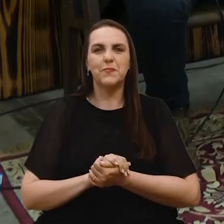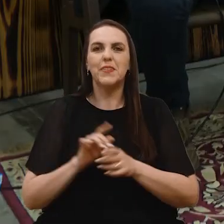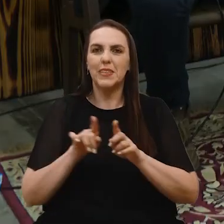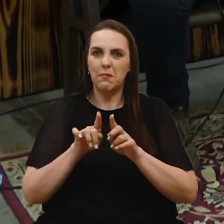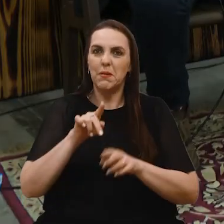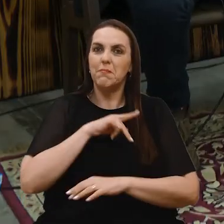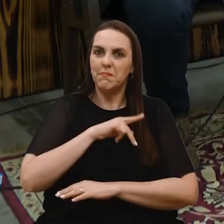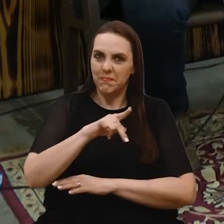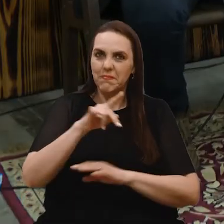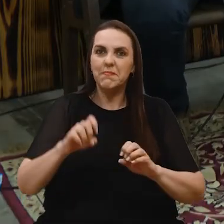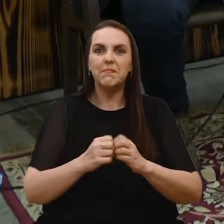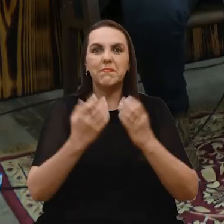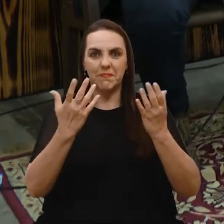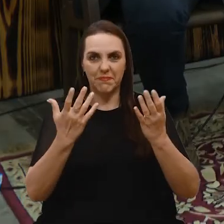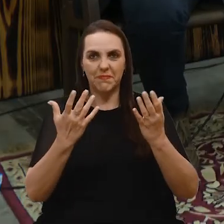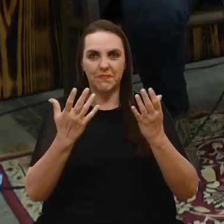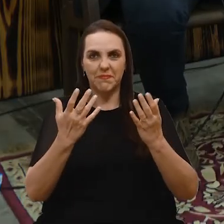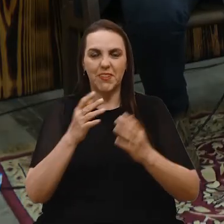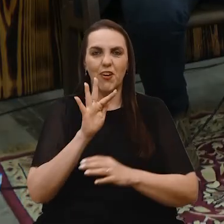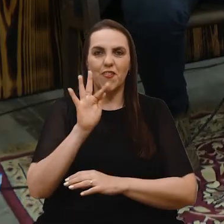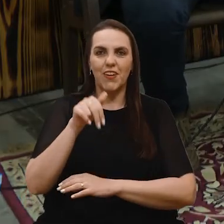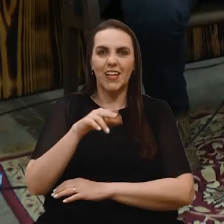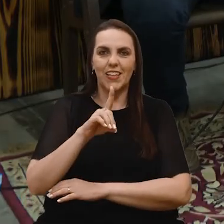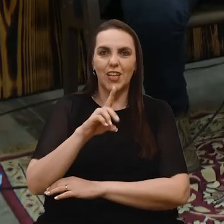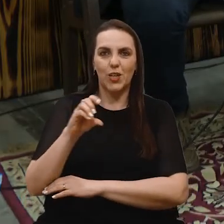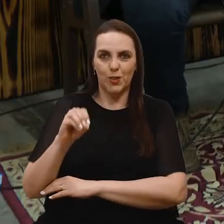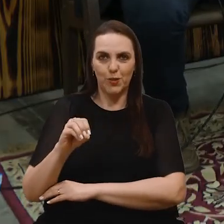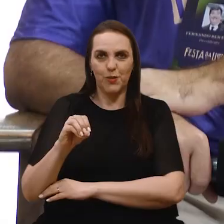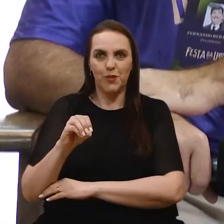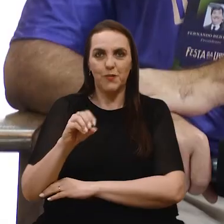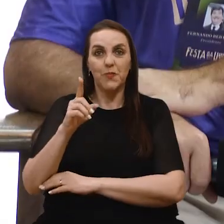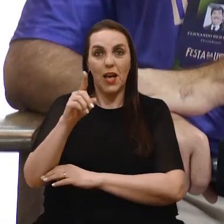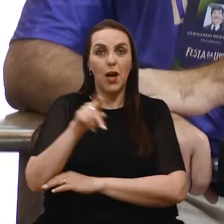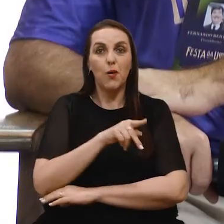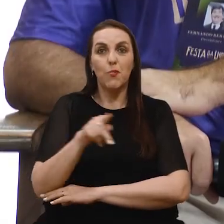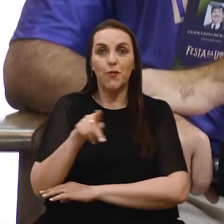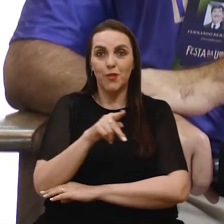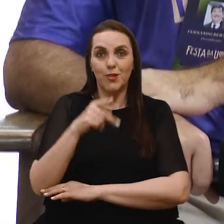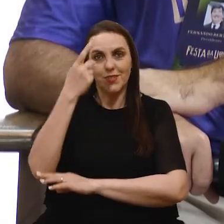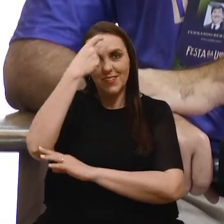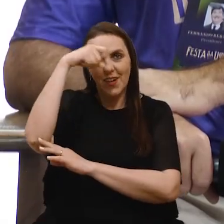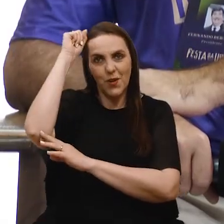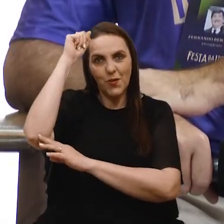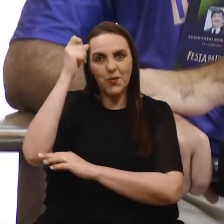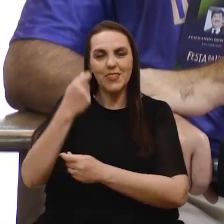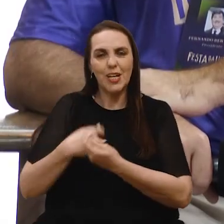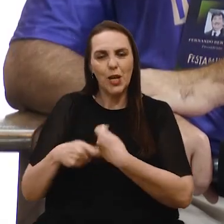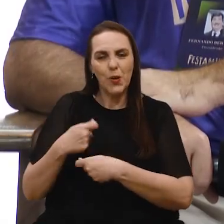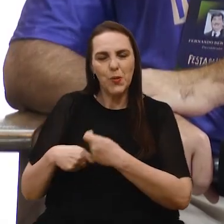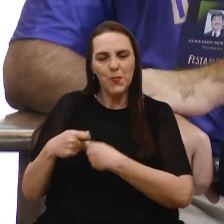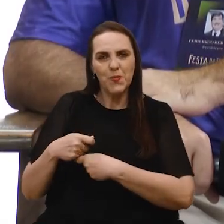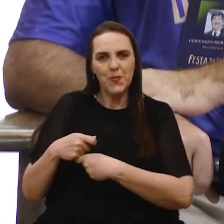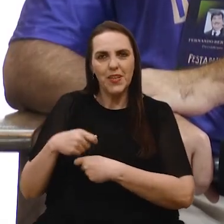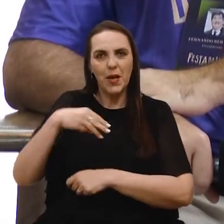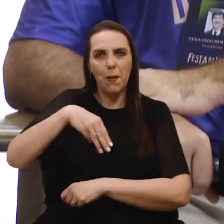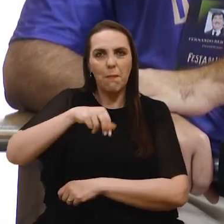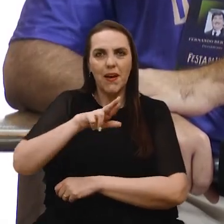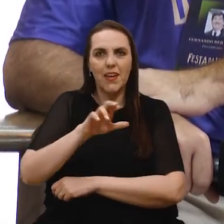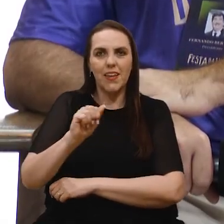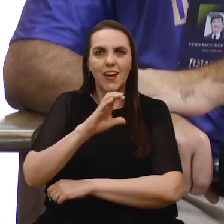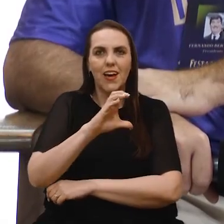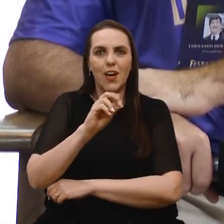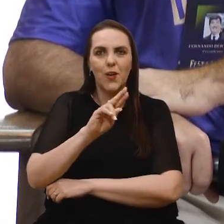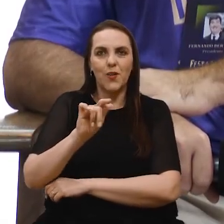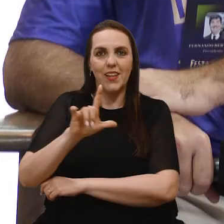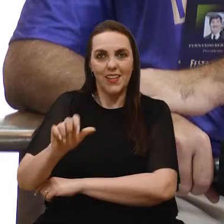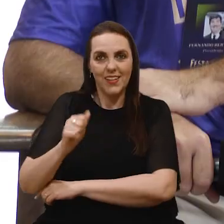Petrini, o presidente da festa, Fernando Bertotto, a nossa professora da UX, economista, Maria